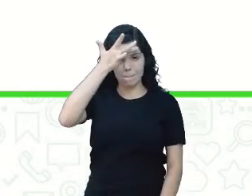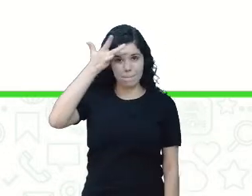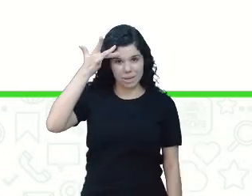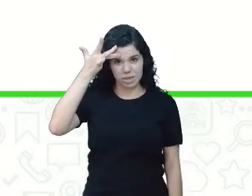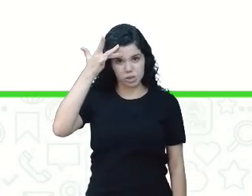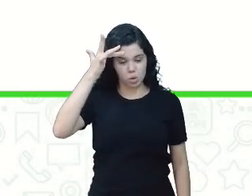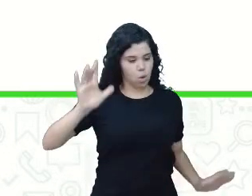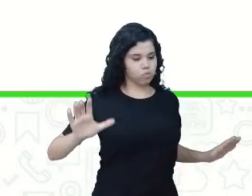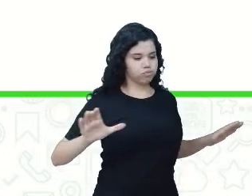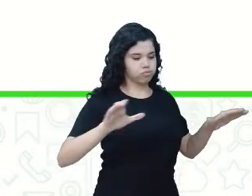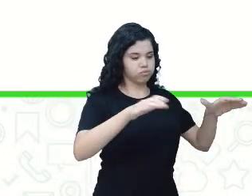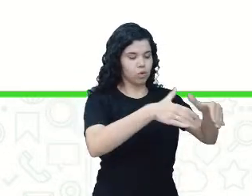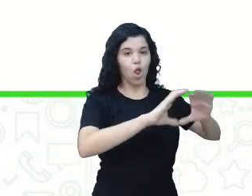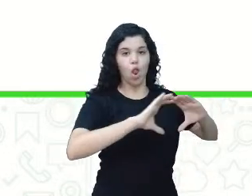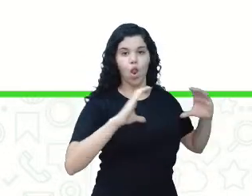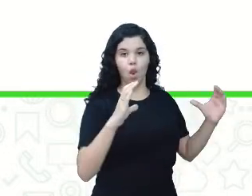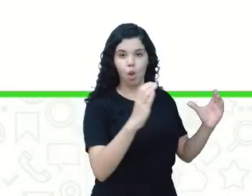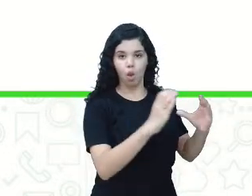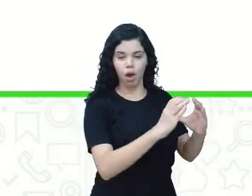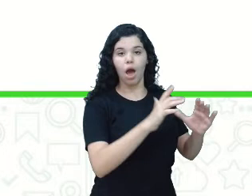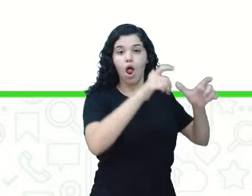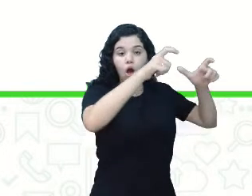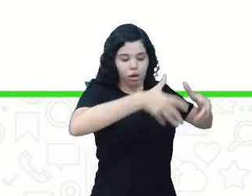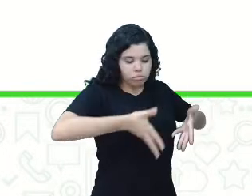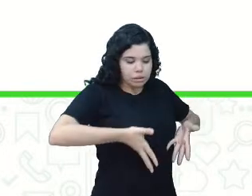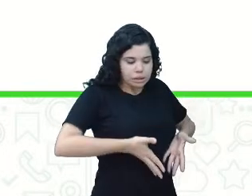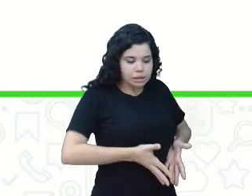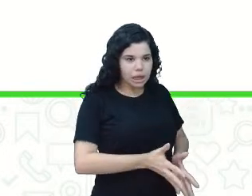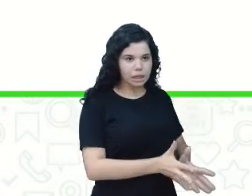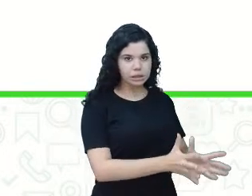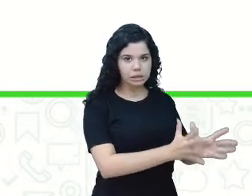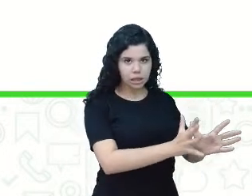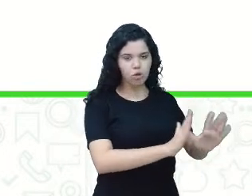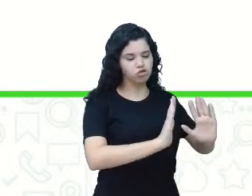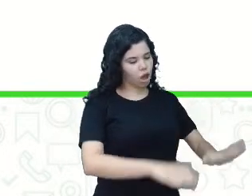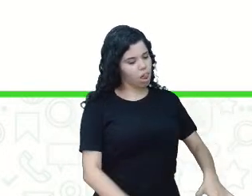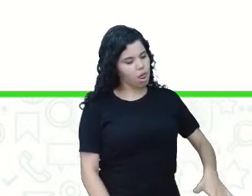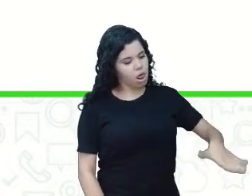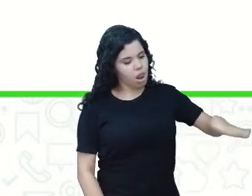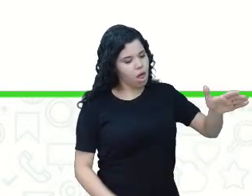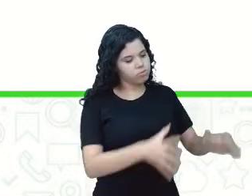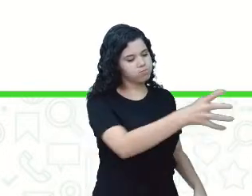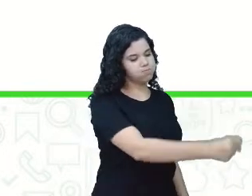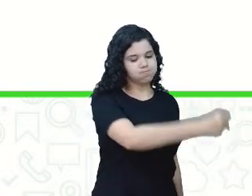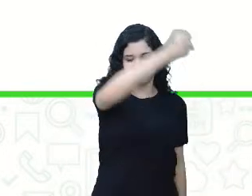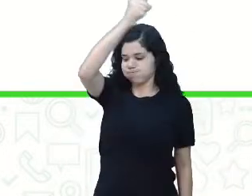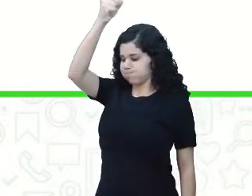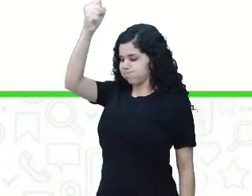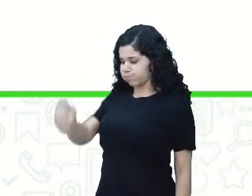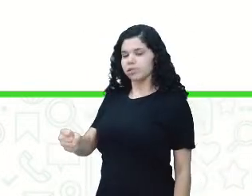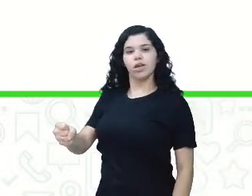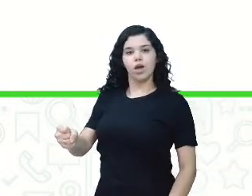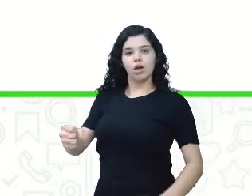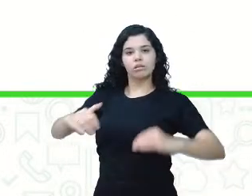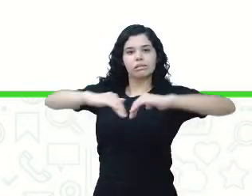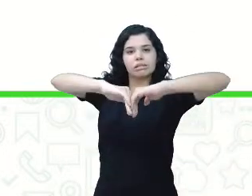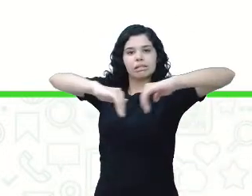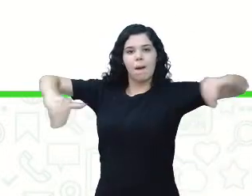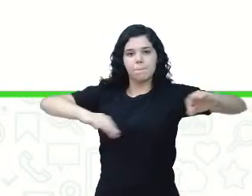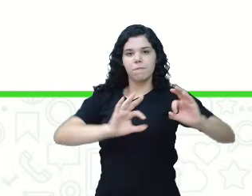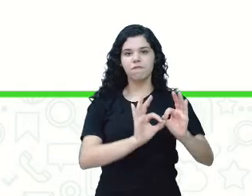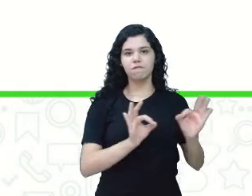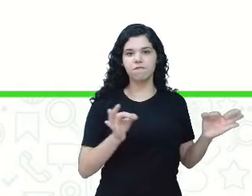da comunidade que nasceu e criado, e mudar seu nome, separá-la da